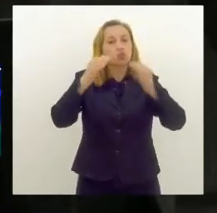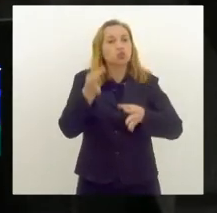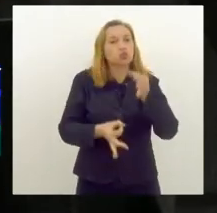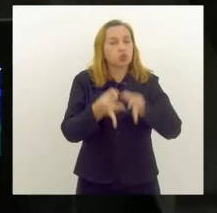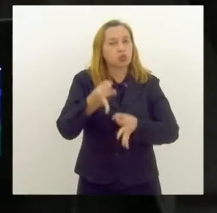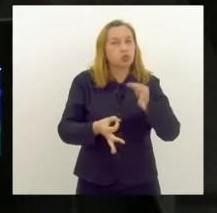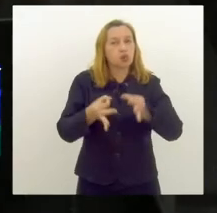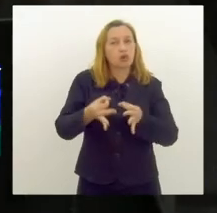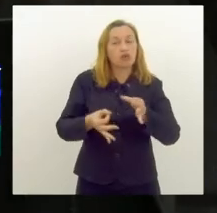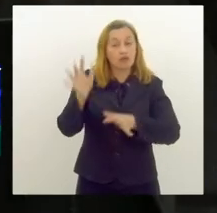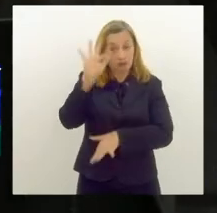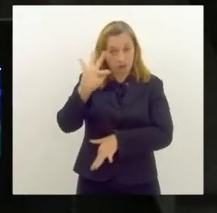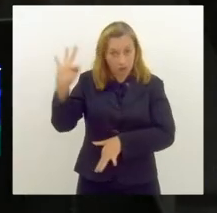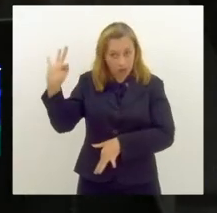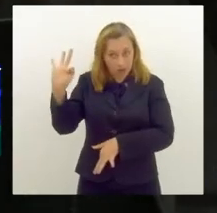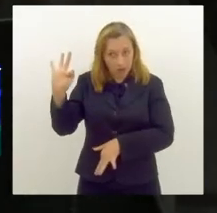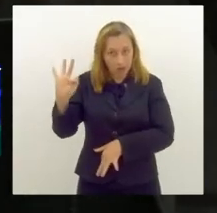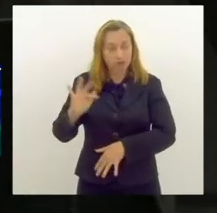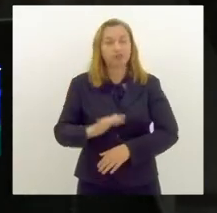Tribunal Federal.